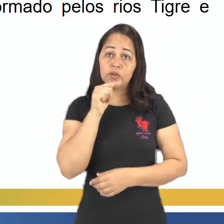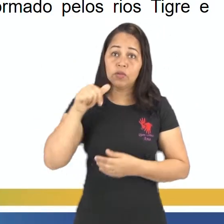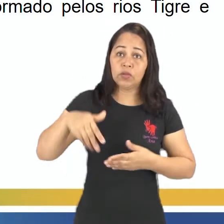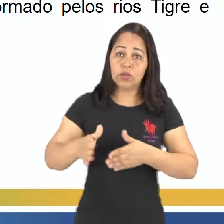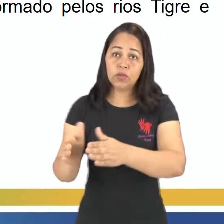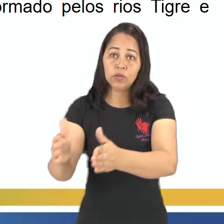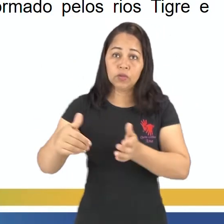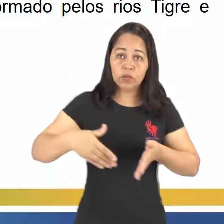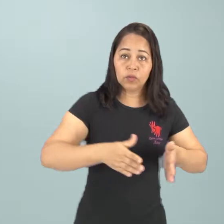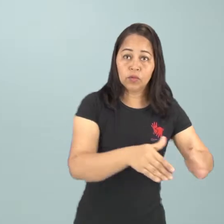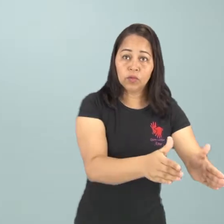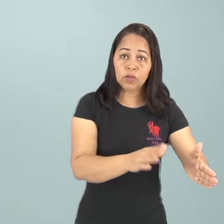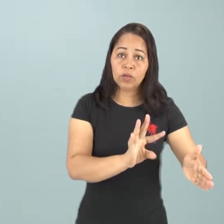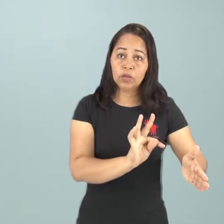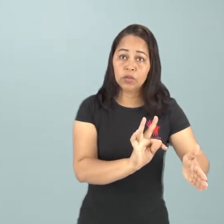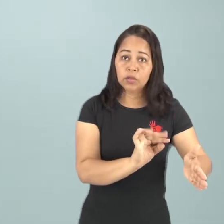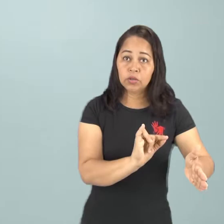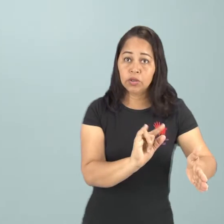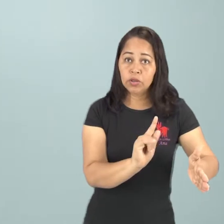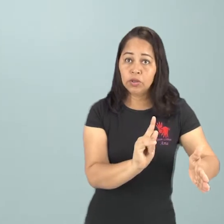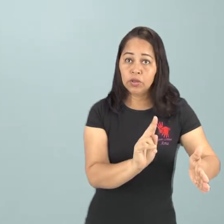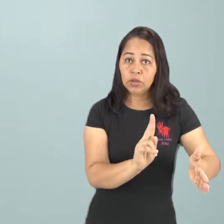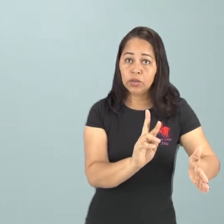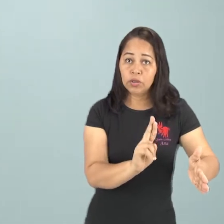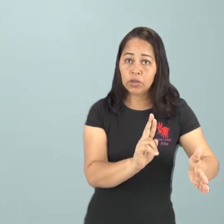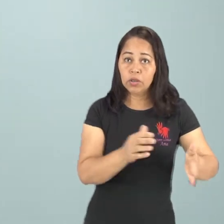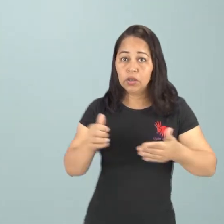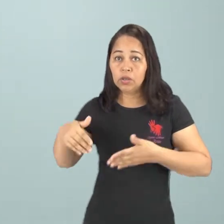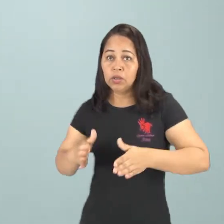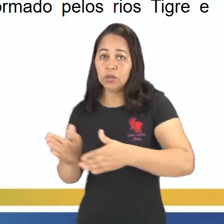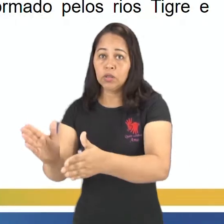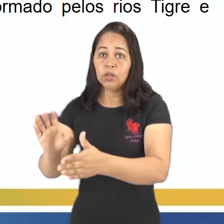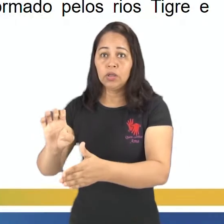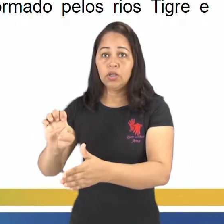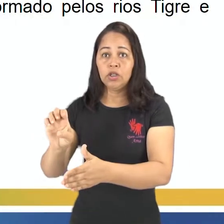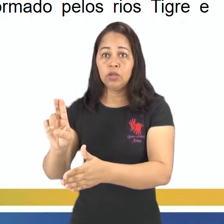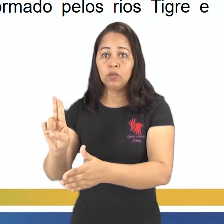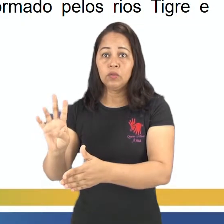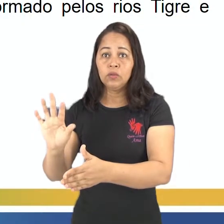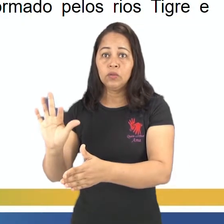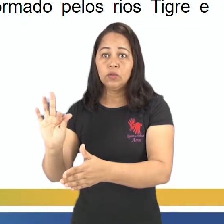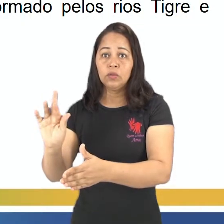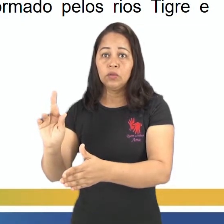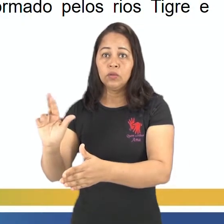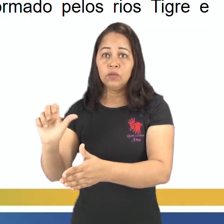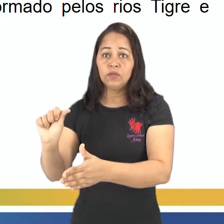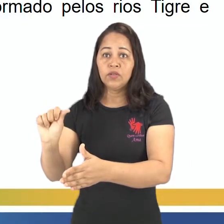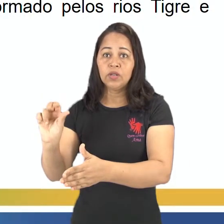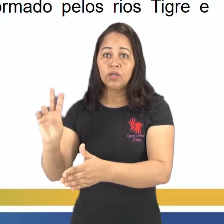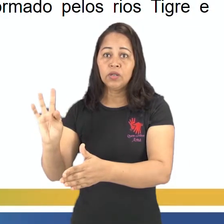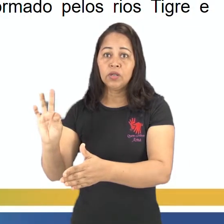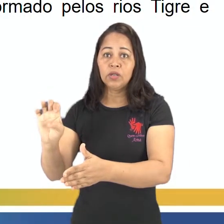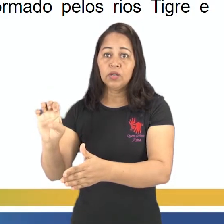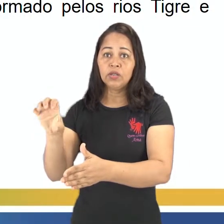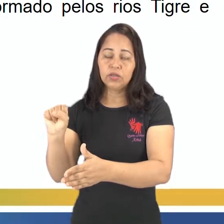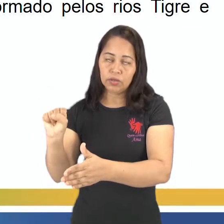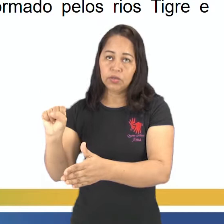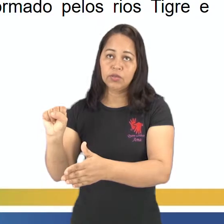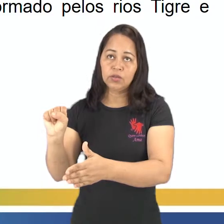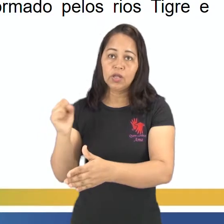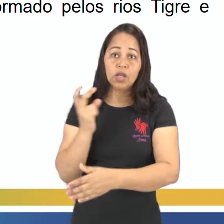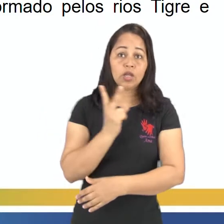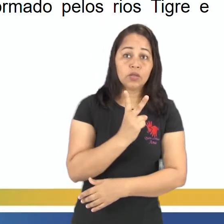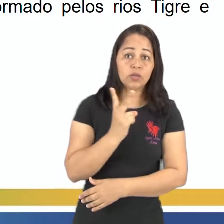Eufrates. Então, como vocês percebem aí nesse mapa que eu trouxe da Mesopotâmia,